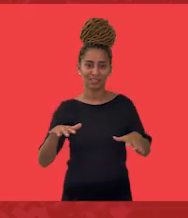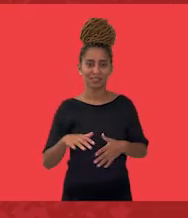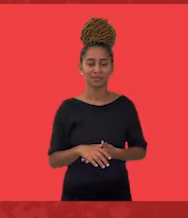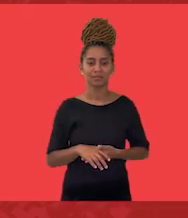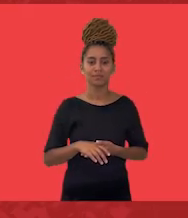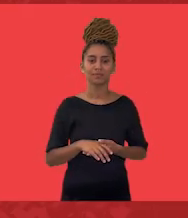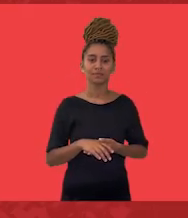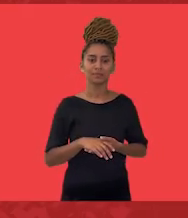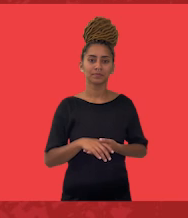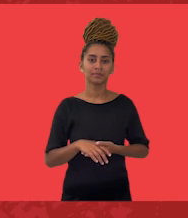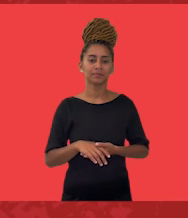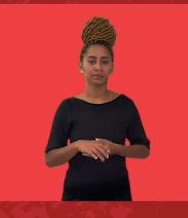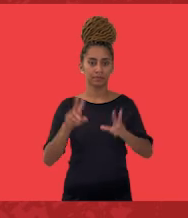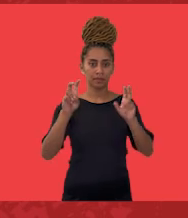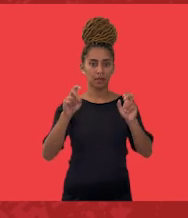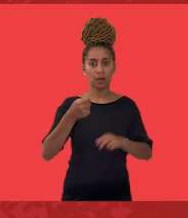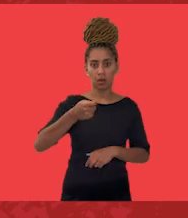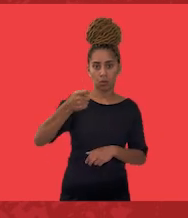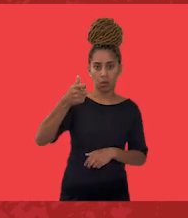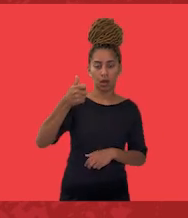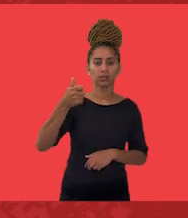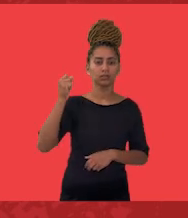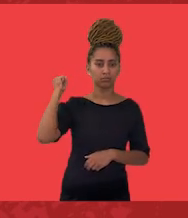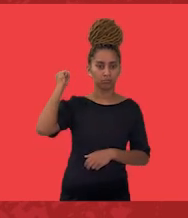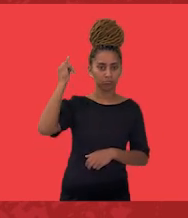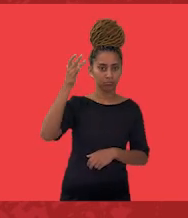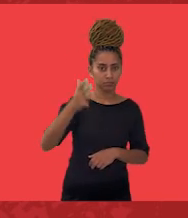cristãos. Você tá mais que salvo.